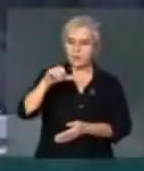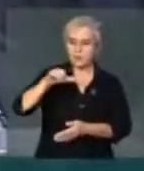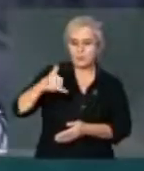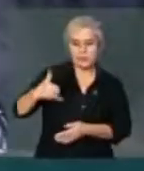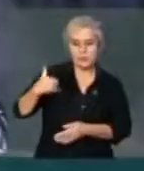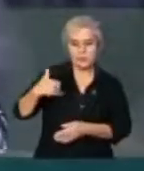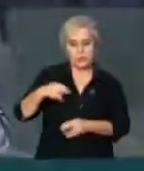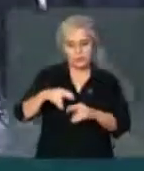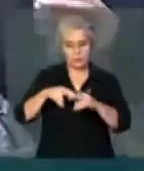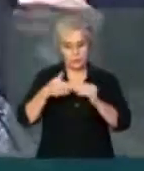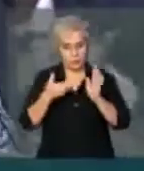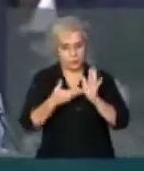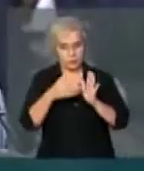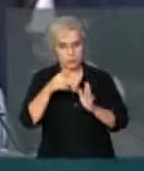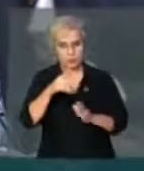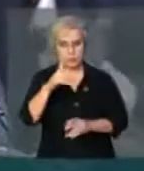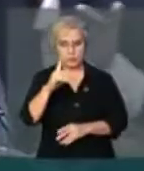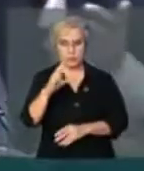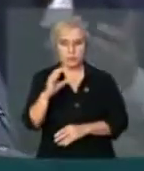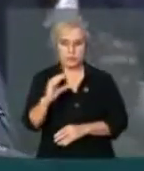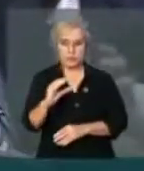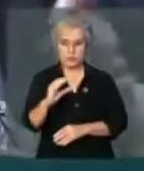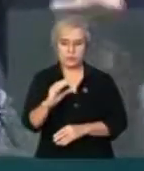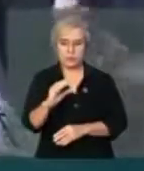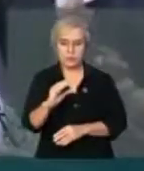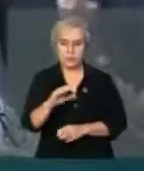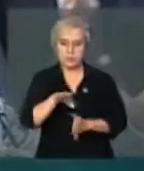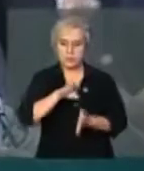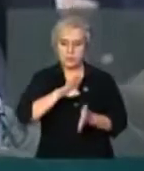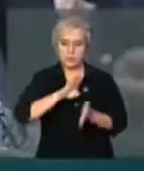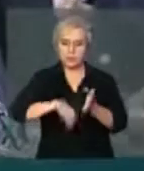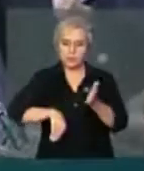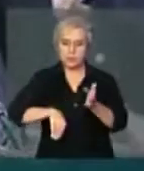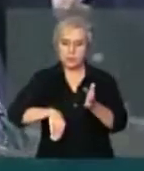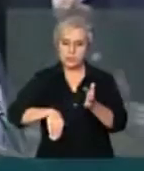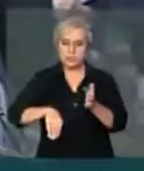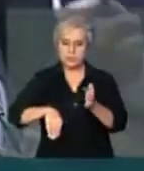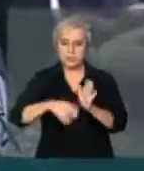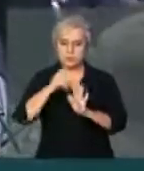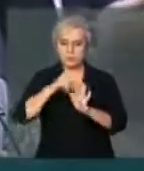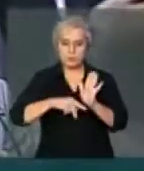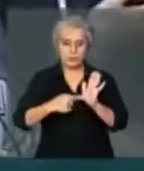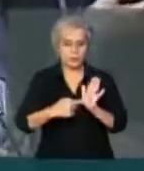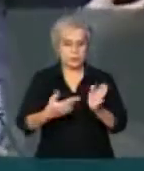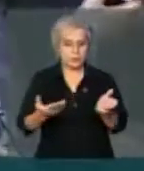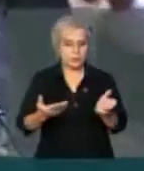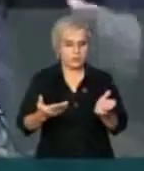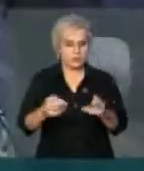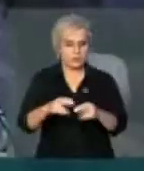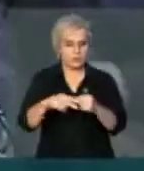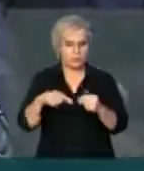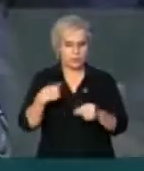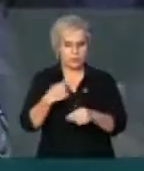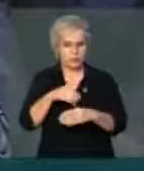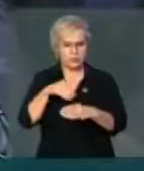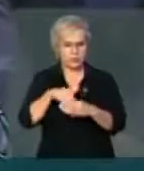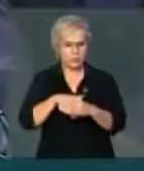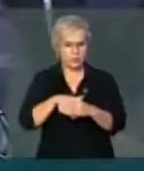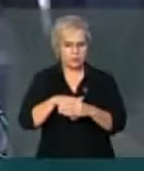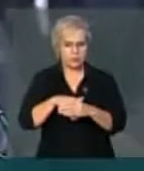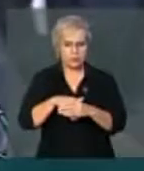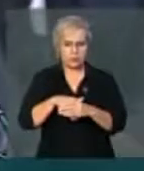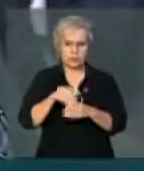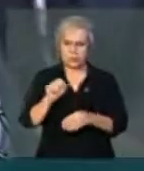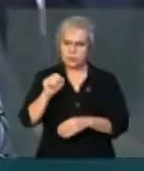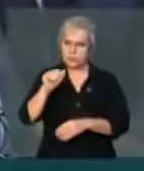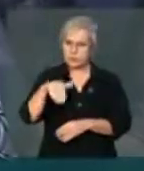isso, esse PDC susta uma portaria que contraria a lei existente. Daí votarmos favoravelmente, em homenagem à deputada